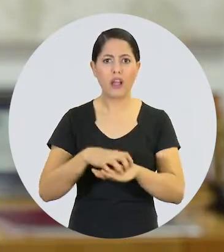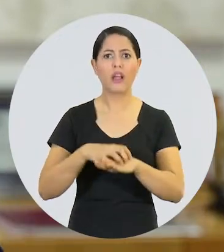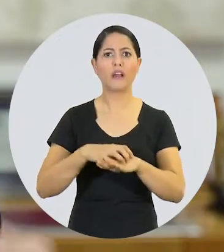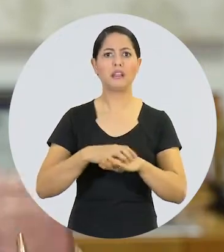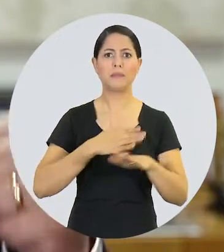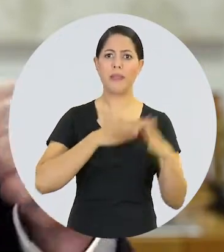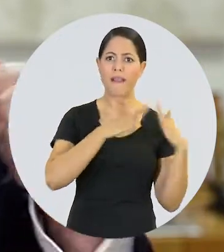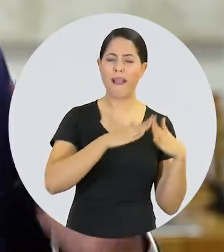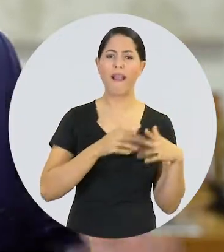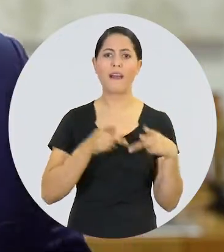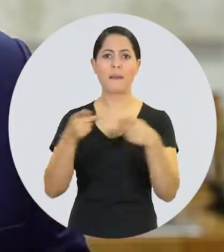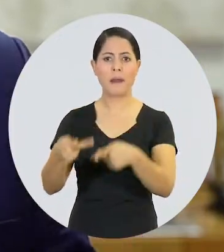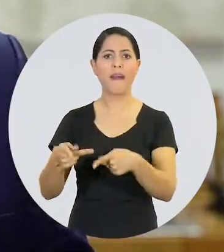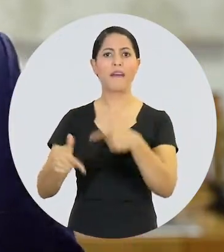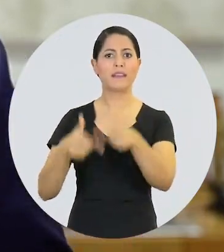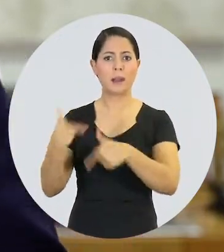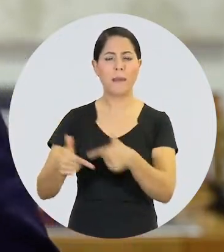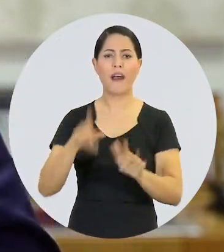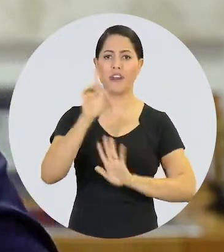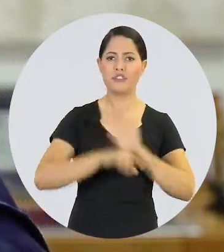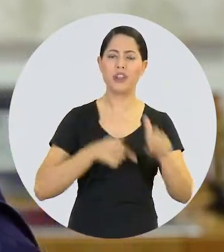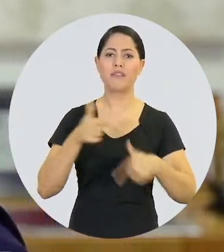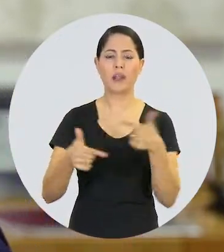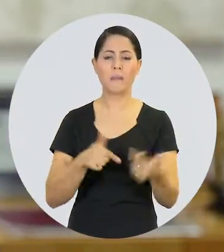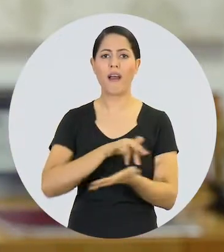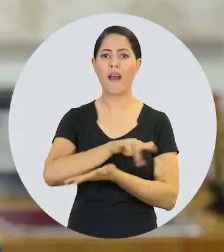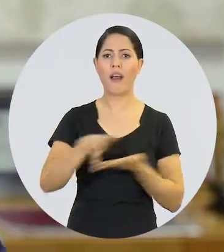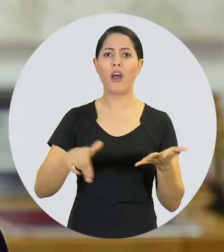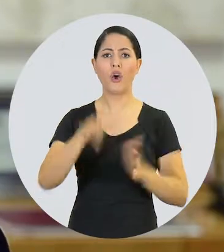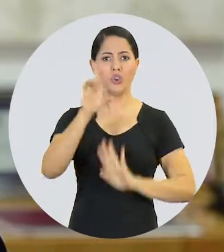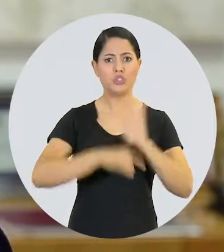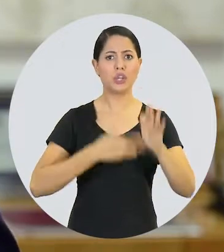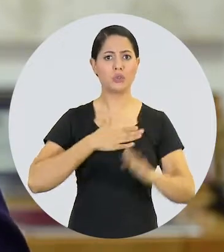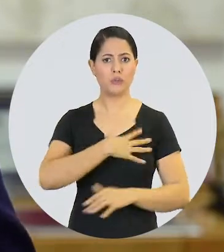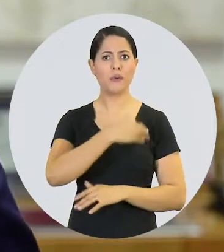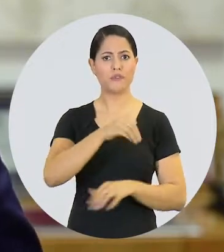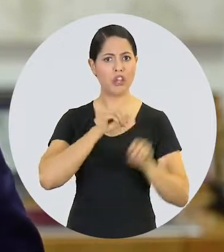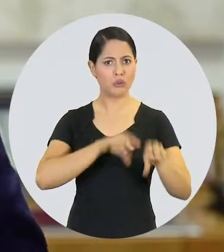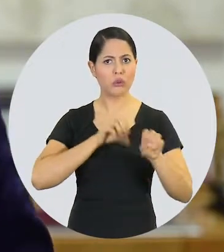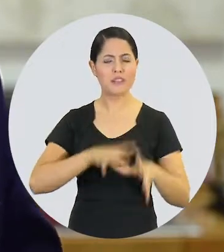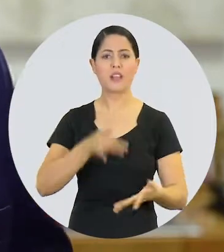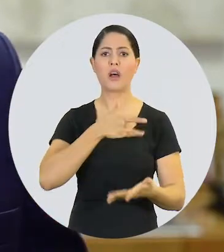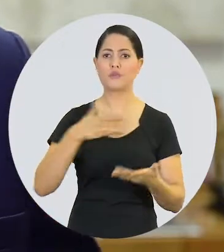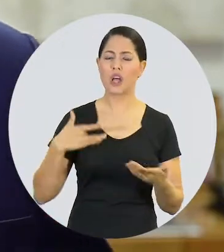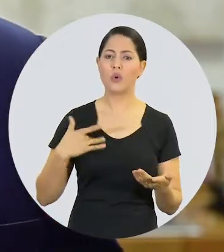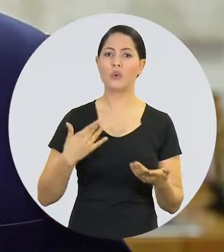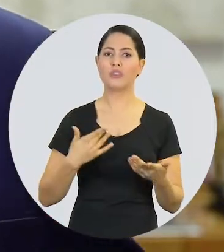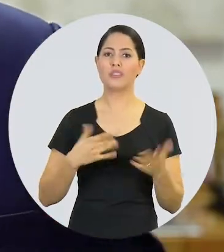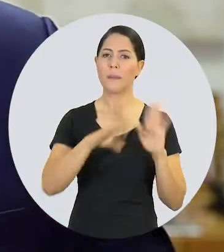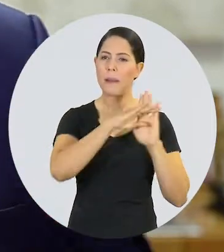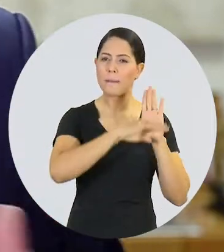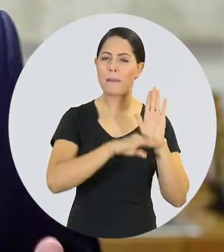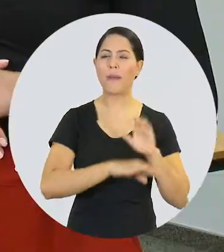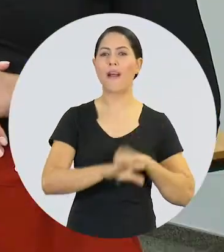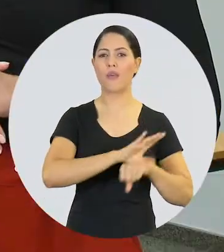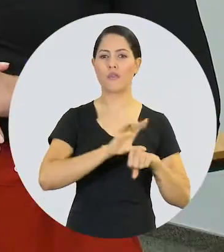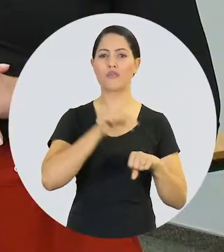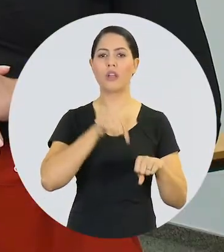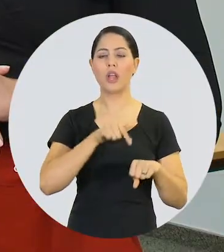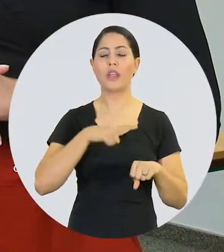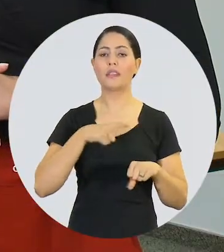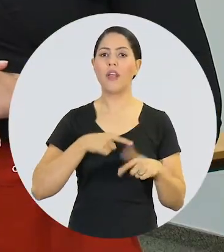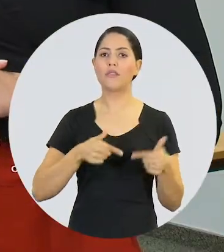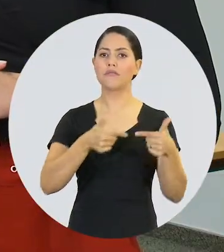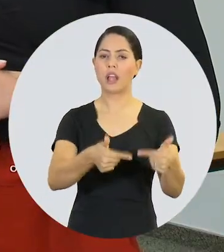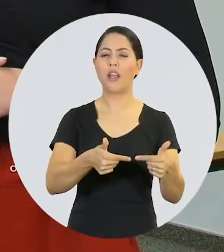o meu trabalho, nos meus direitos do trabalho, nos direitos do meu filho ter educação, saúde. Então, tudo isso que são